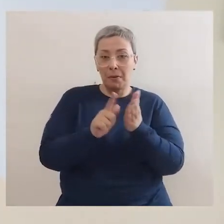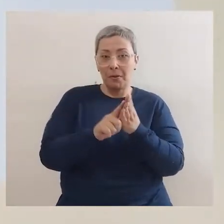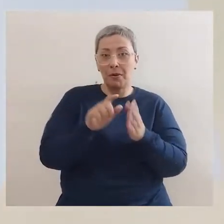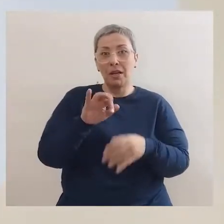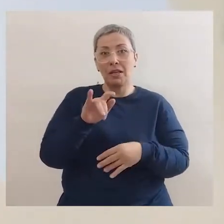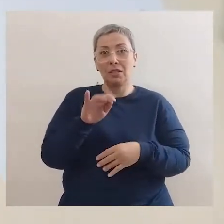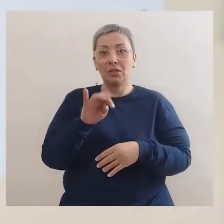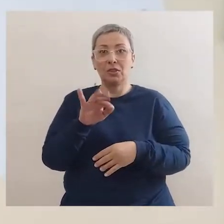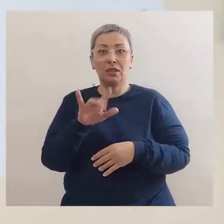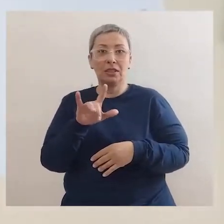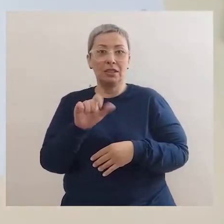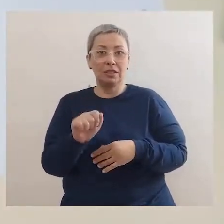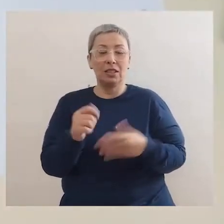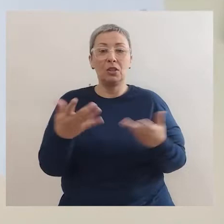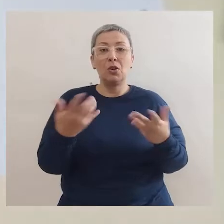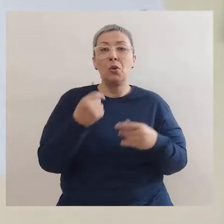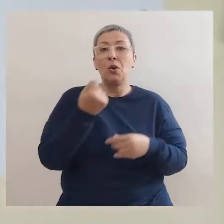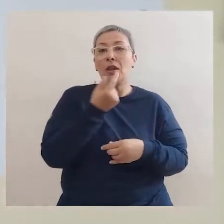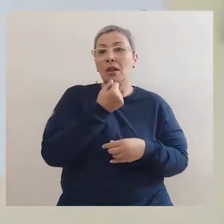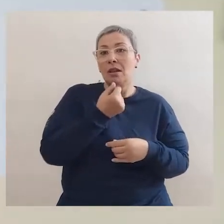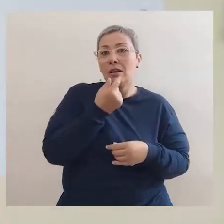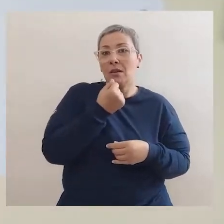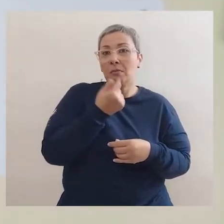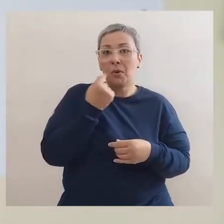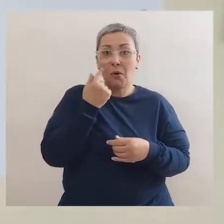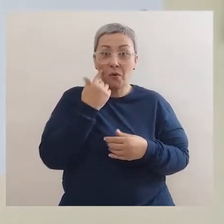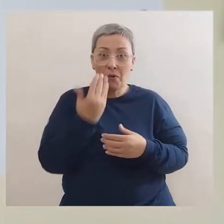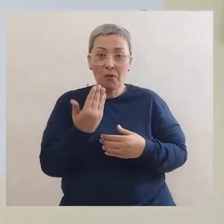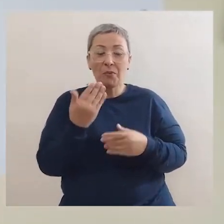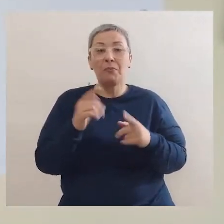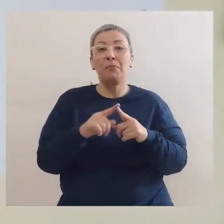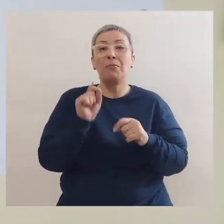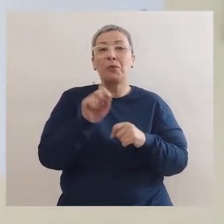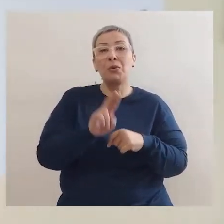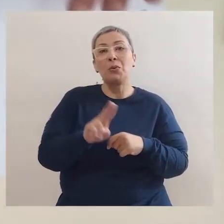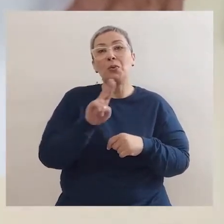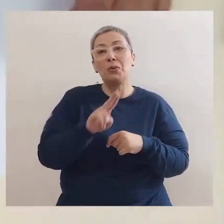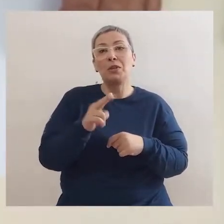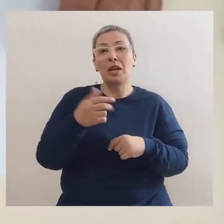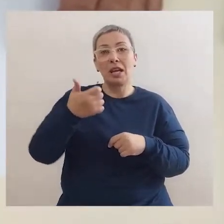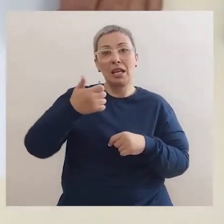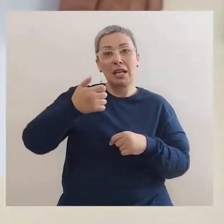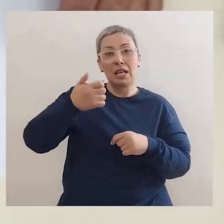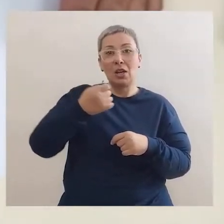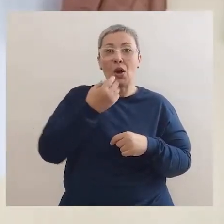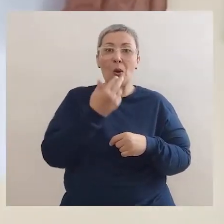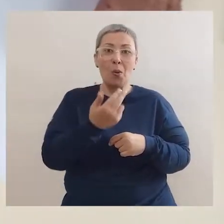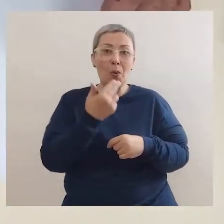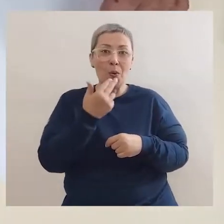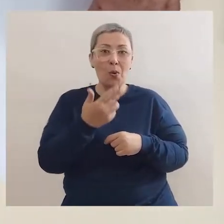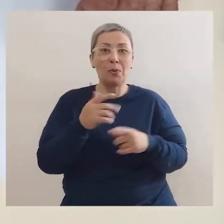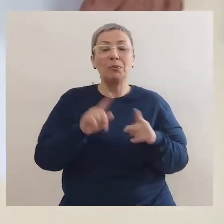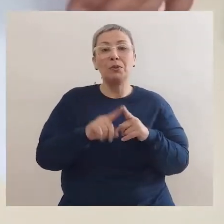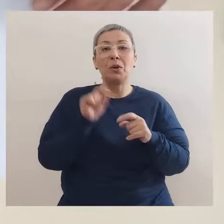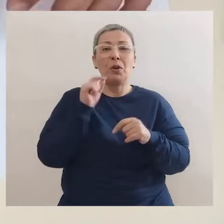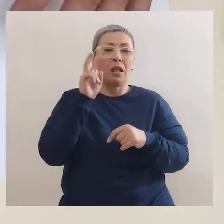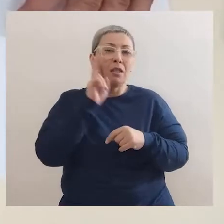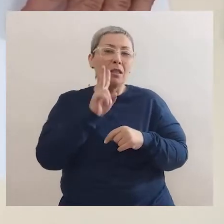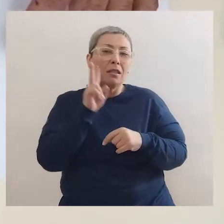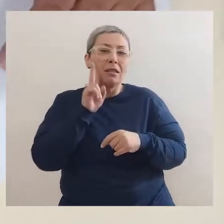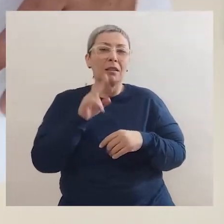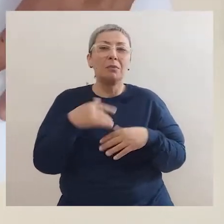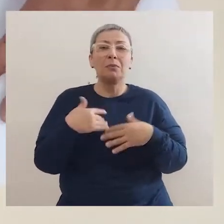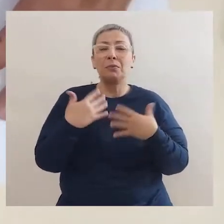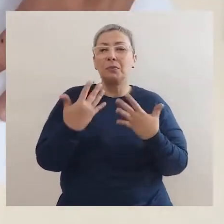que eu falei que o grafismo ele pode começar a partir de uma forma geométrica